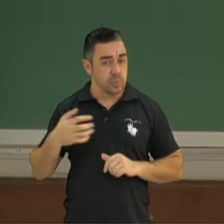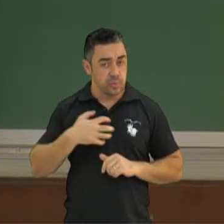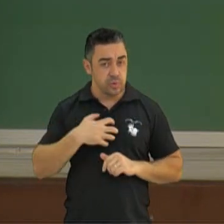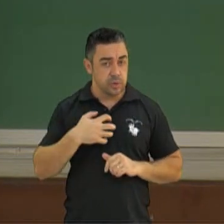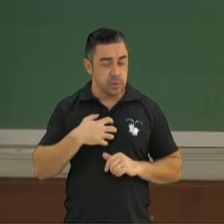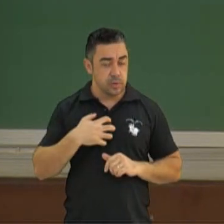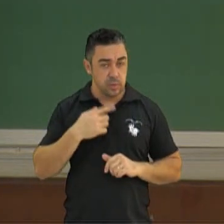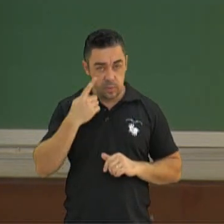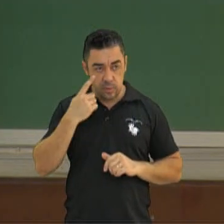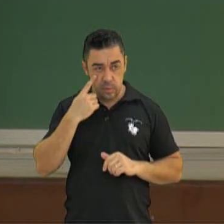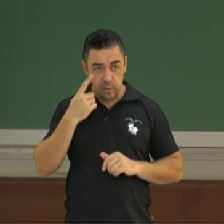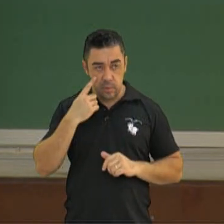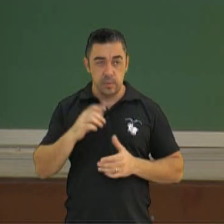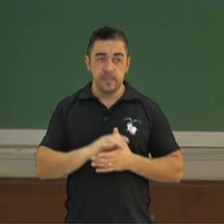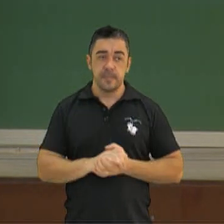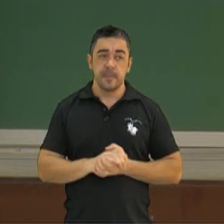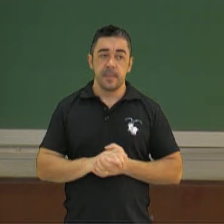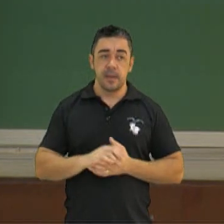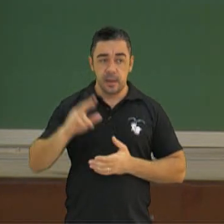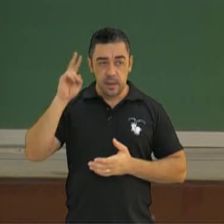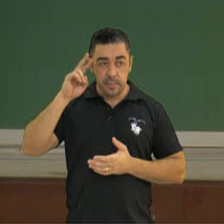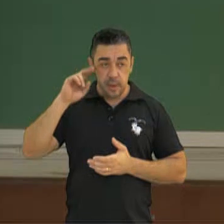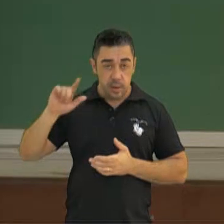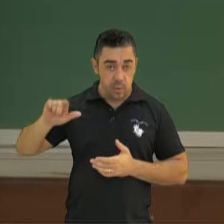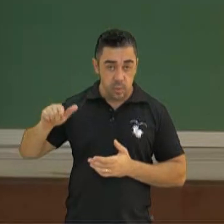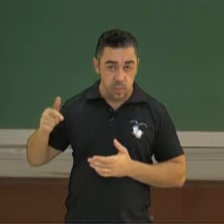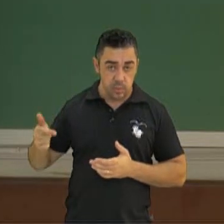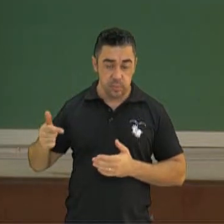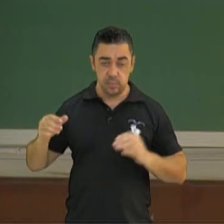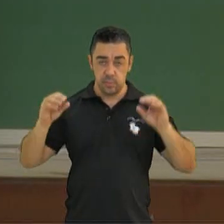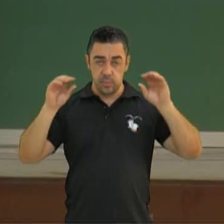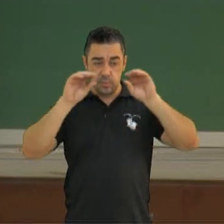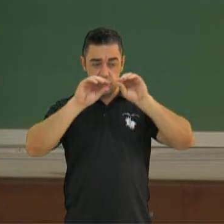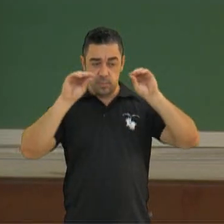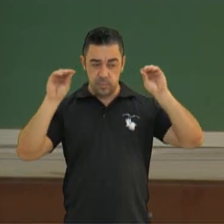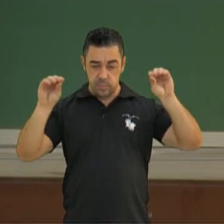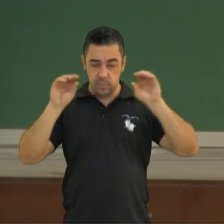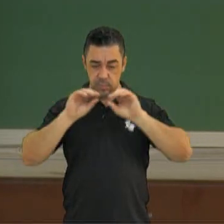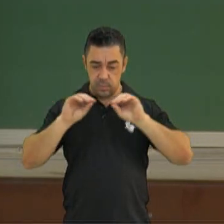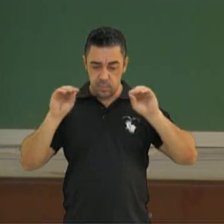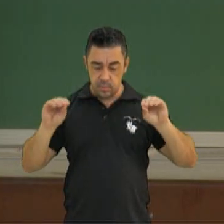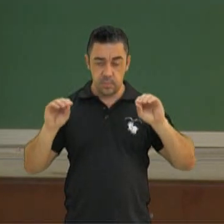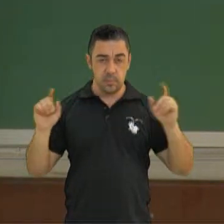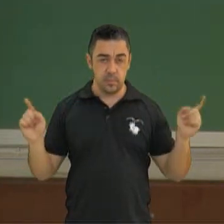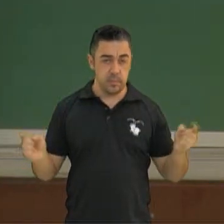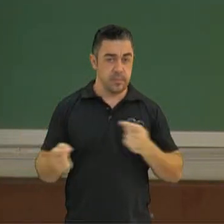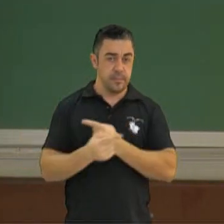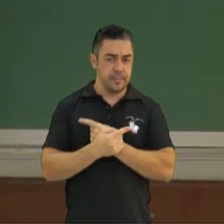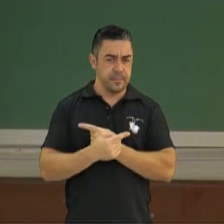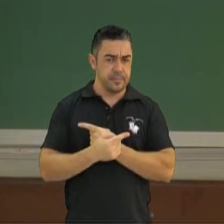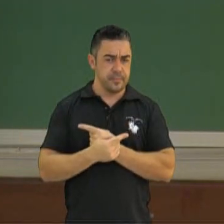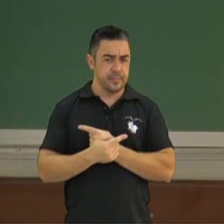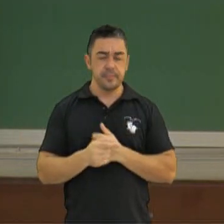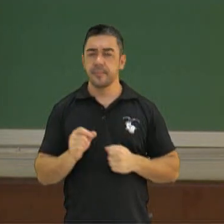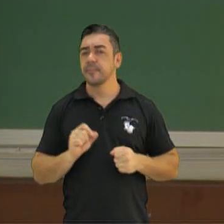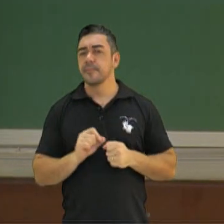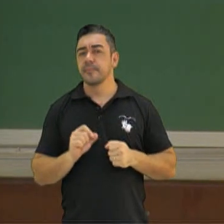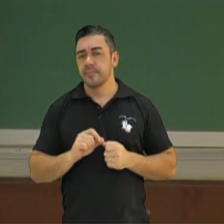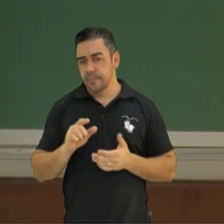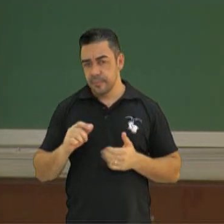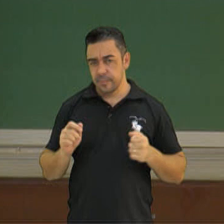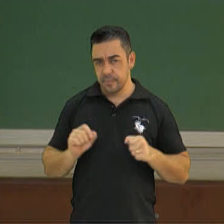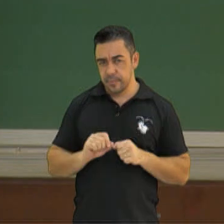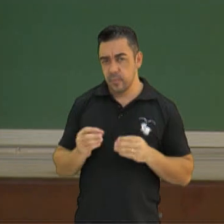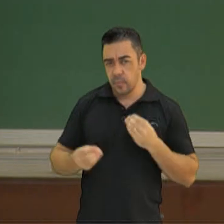forma, tá? Nós vamos estar lembrando de outra coisa, ó. As grandezas são inversamente proporcionais. Então, o que nós precisamos